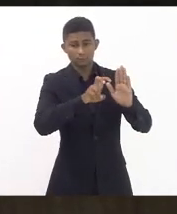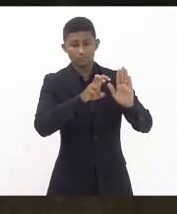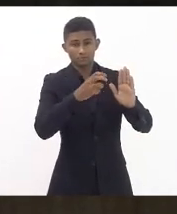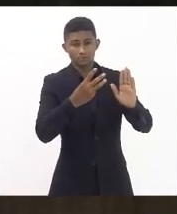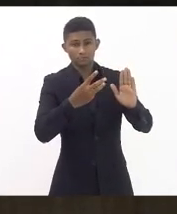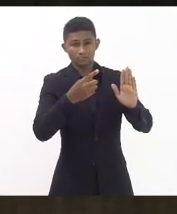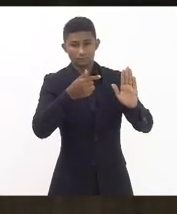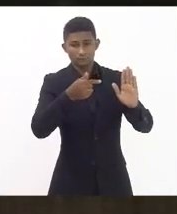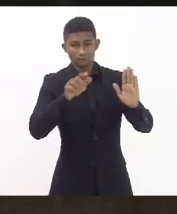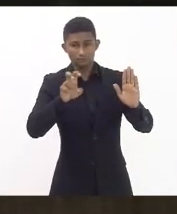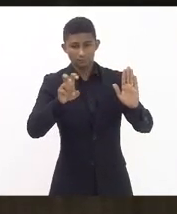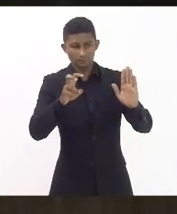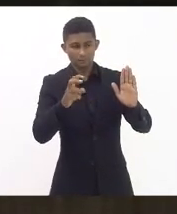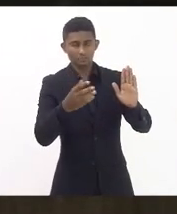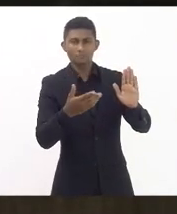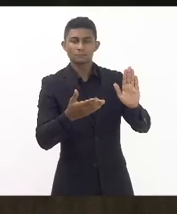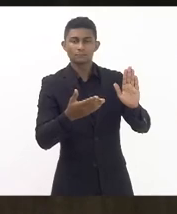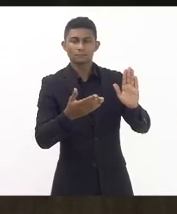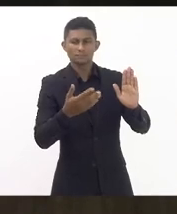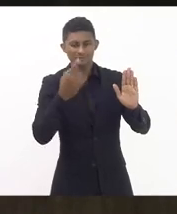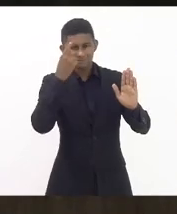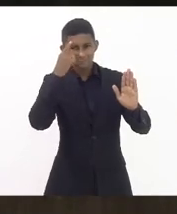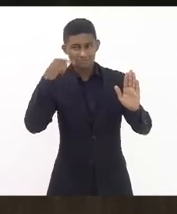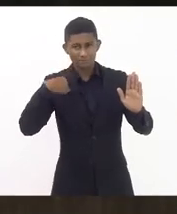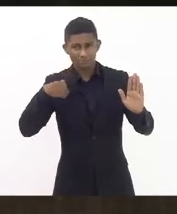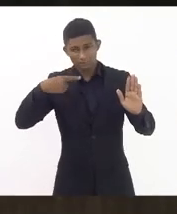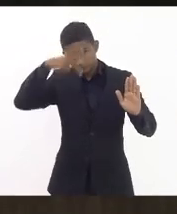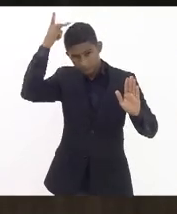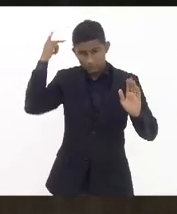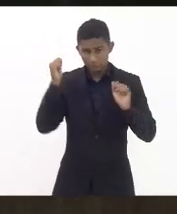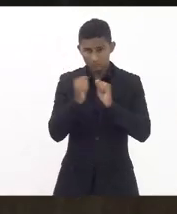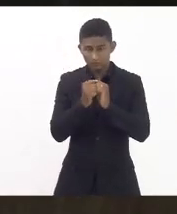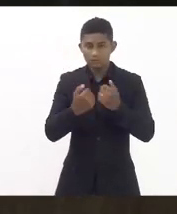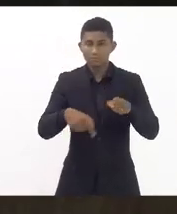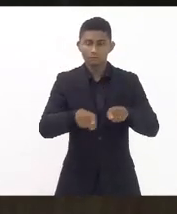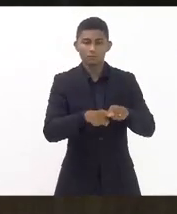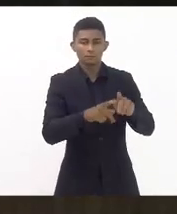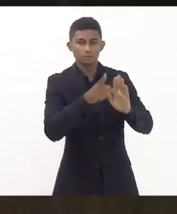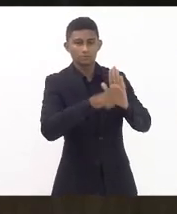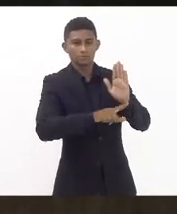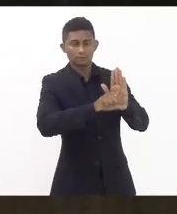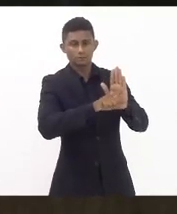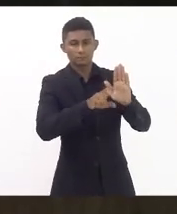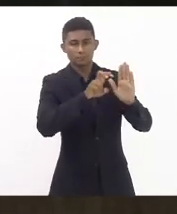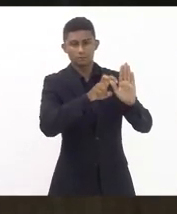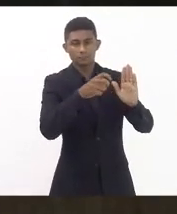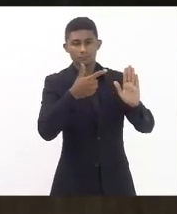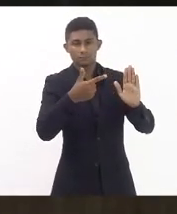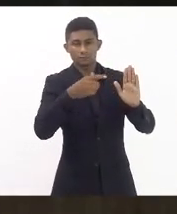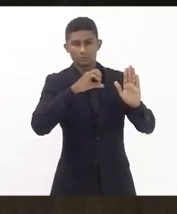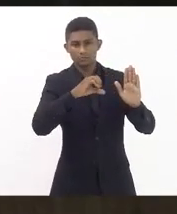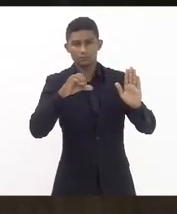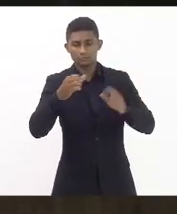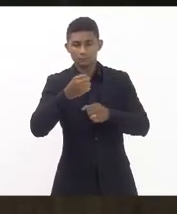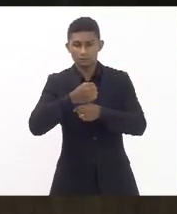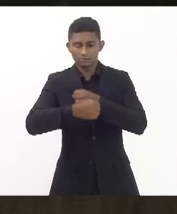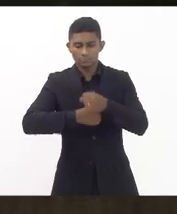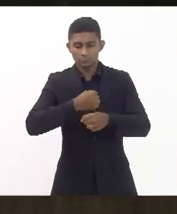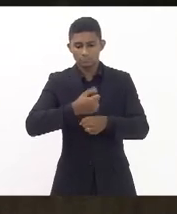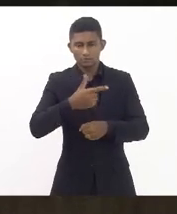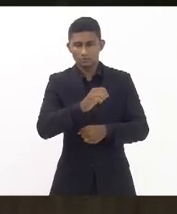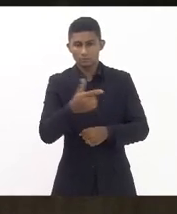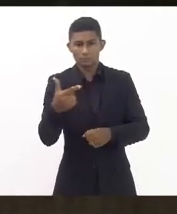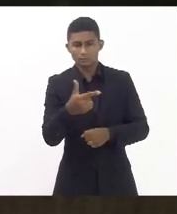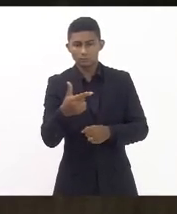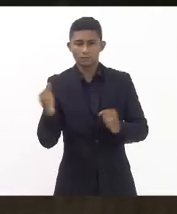5372-75, com a autoria do Luiz Paulo, e o PL 5299 de 2022, com a autoria